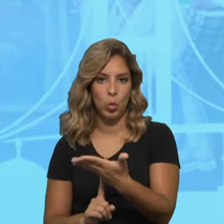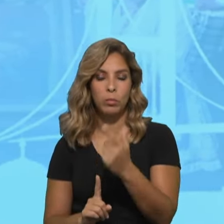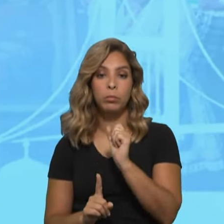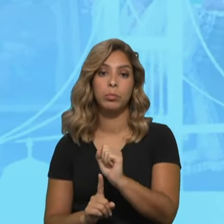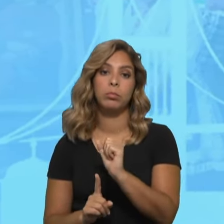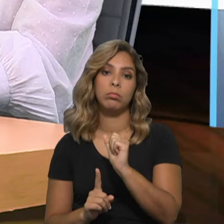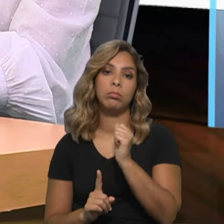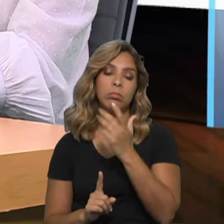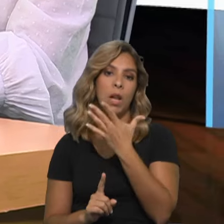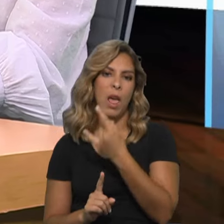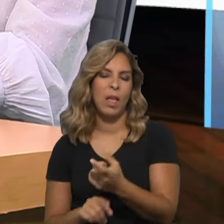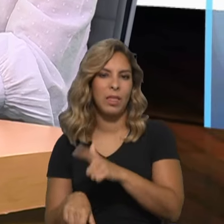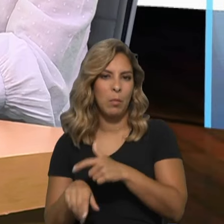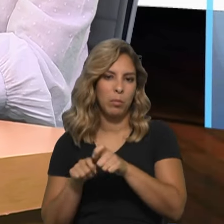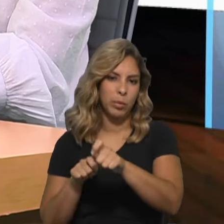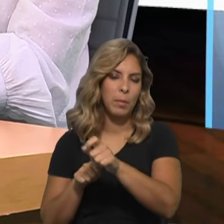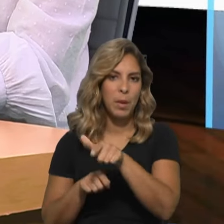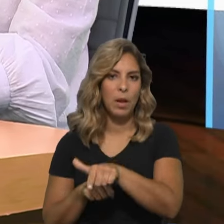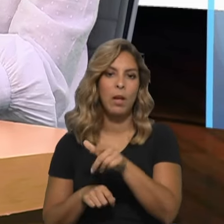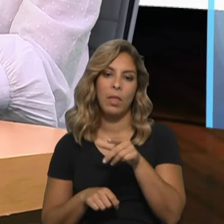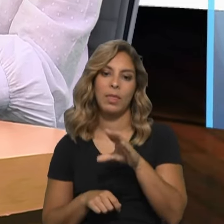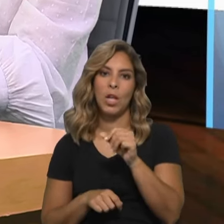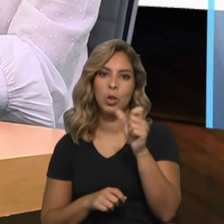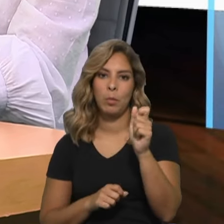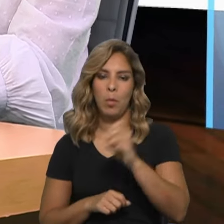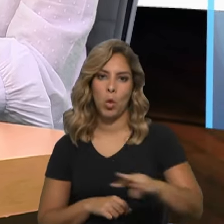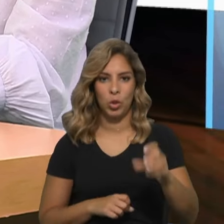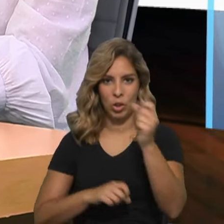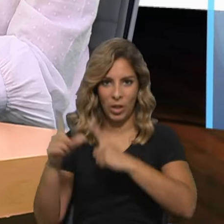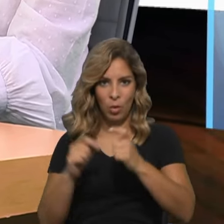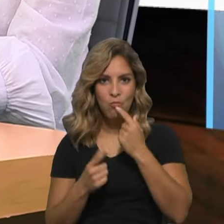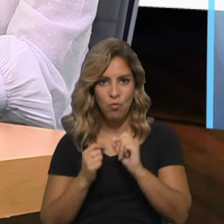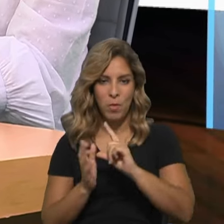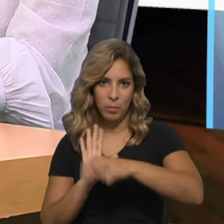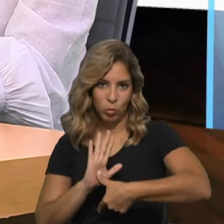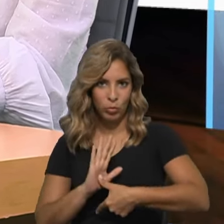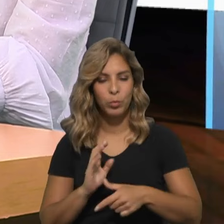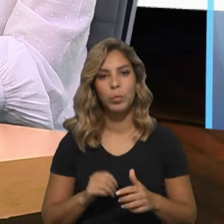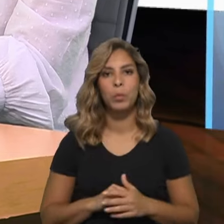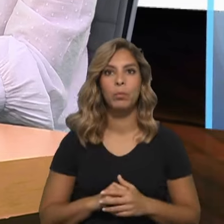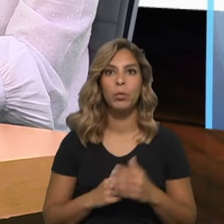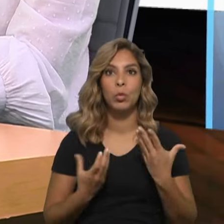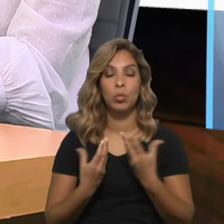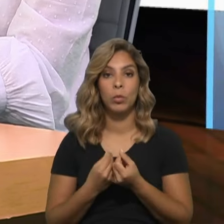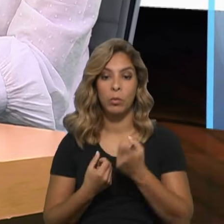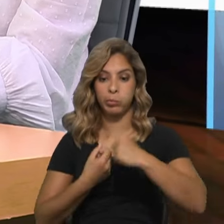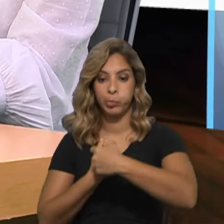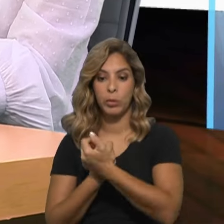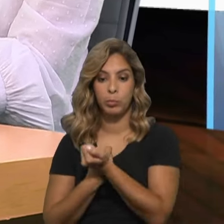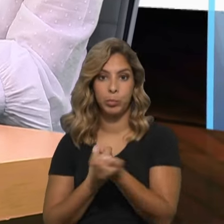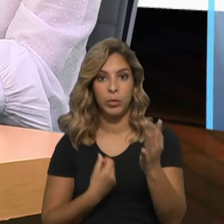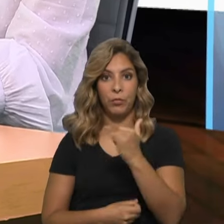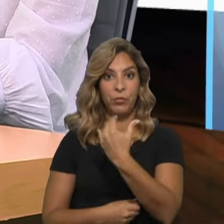10 milhões de estrelas um gesto pela paz e e o que nós tentamos fazer com esse projeto foi junto com as 20 Caritas de ocanas